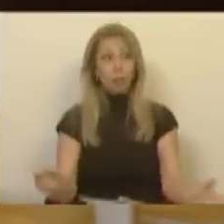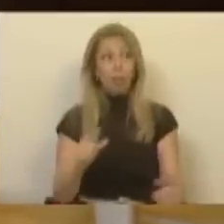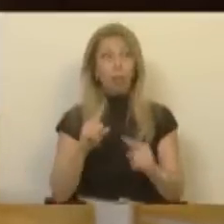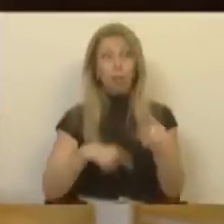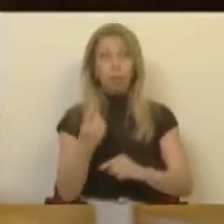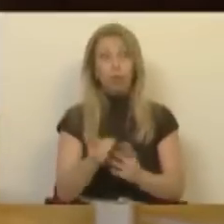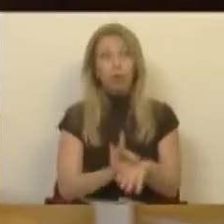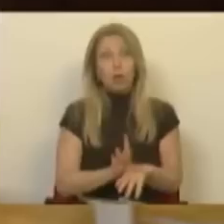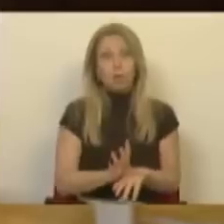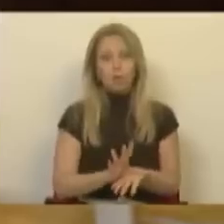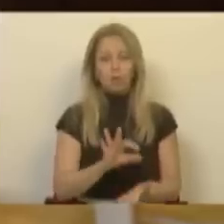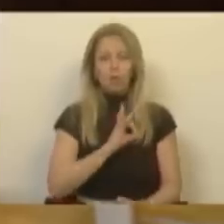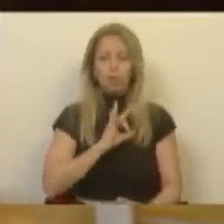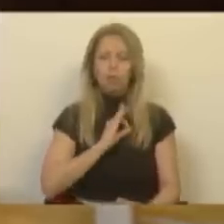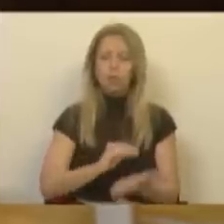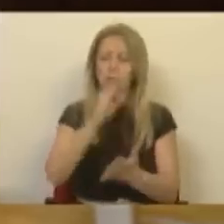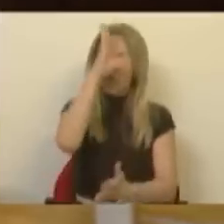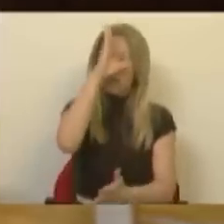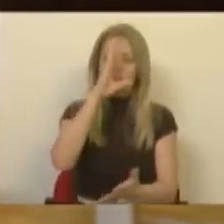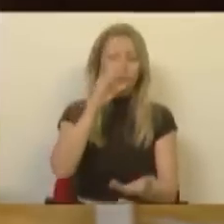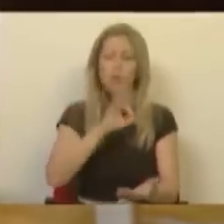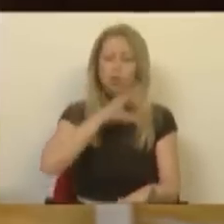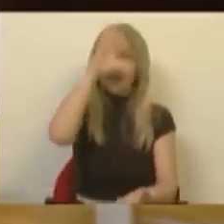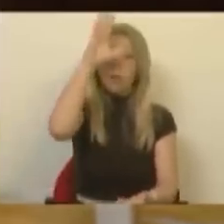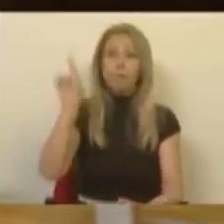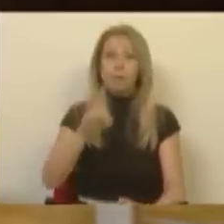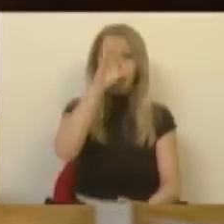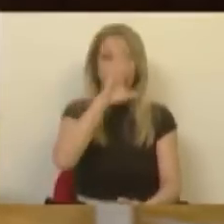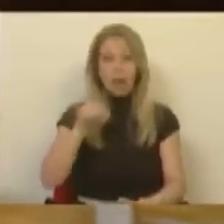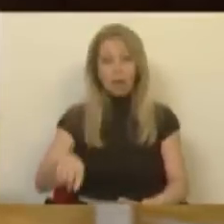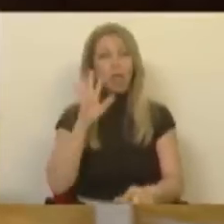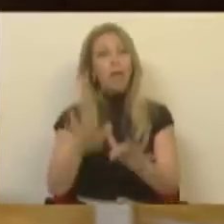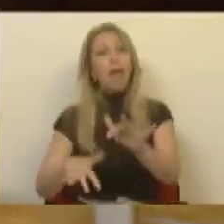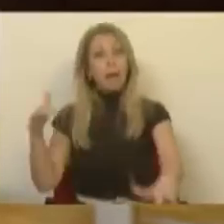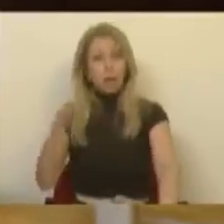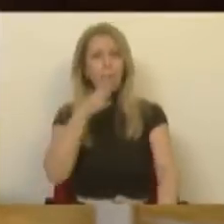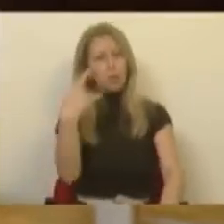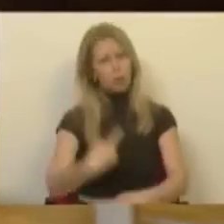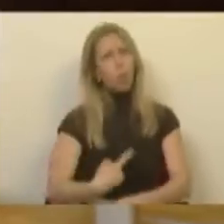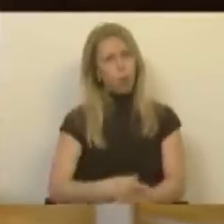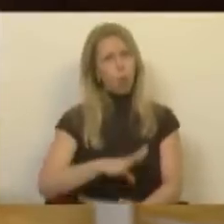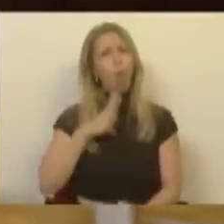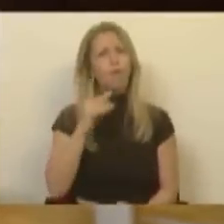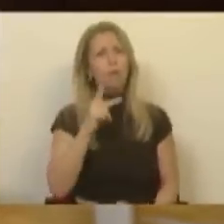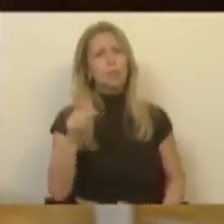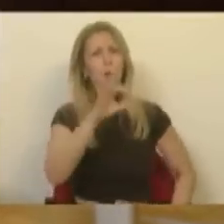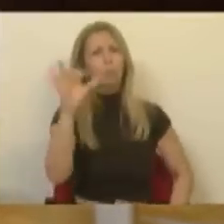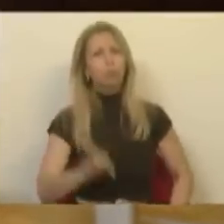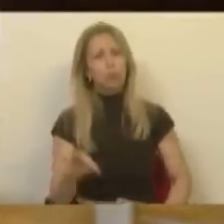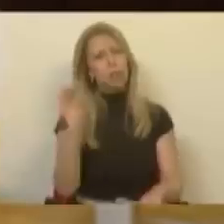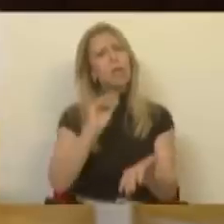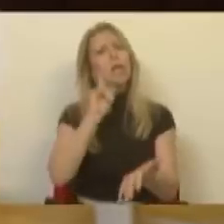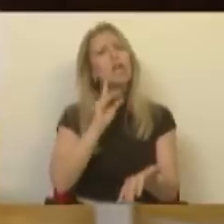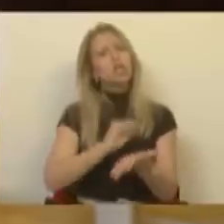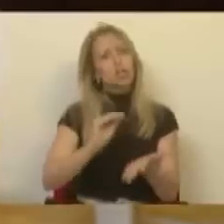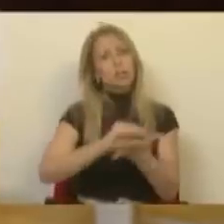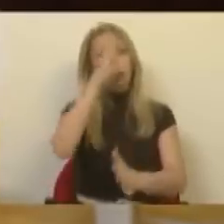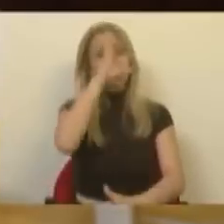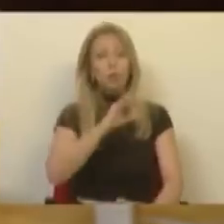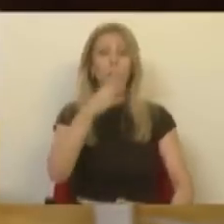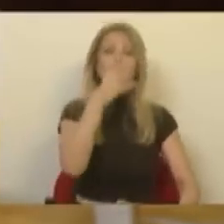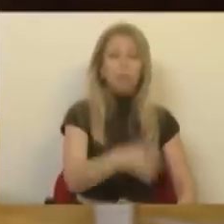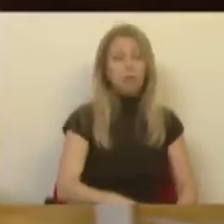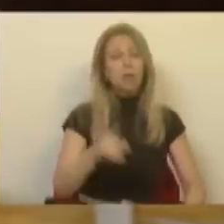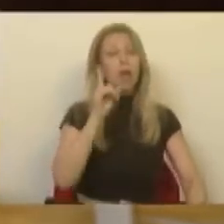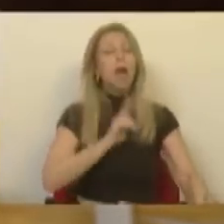demitida o senhor é ministro do Senhor Ministro esteve aqui nesta câmara e disse-me a mim que mantinha a confiança Total nesta secretária de estado de saúde deputada